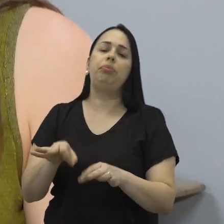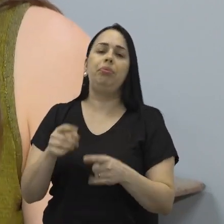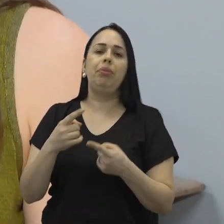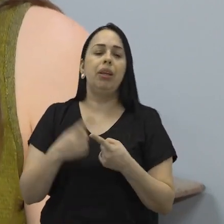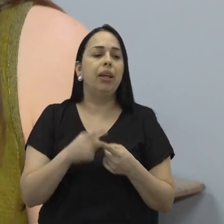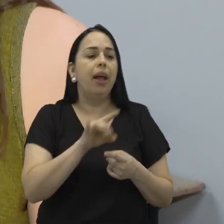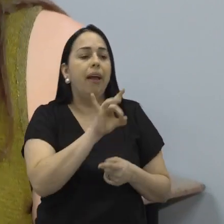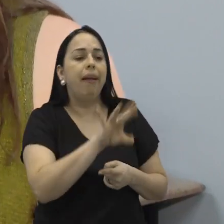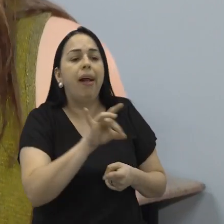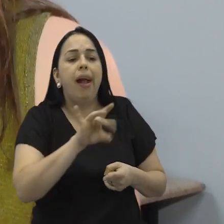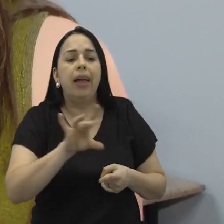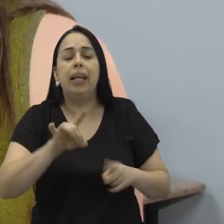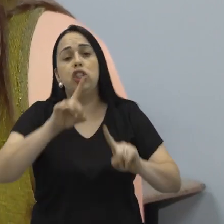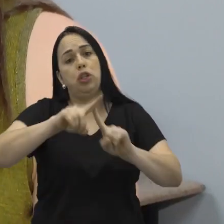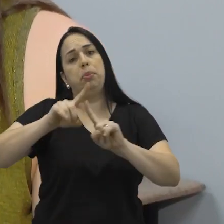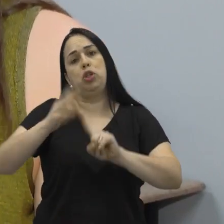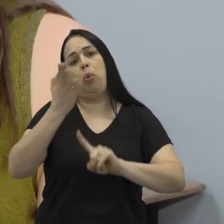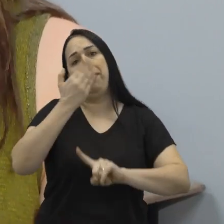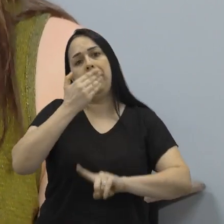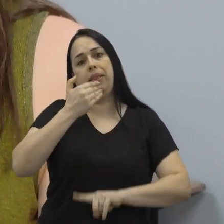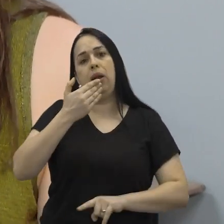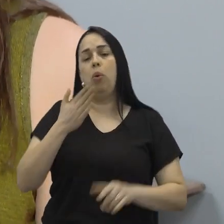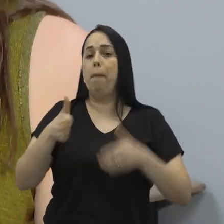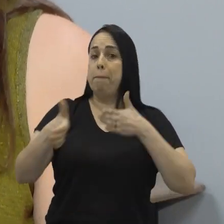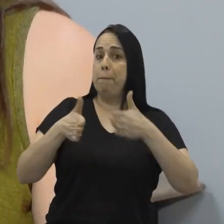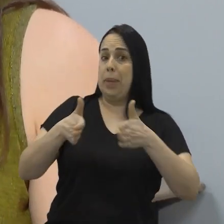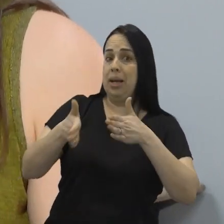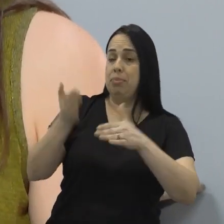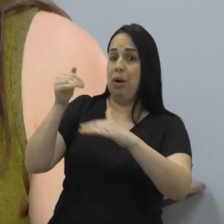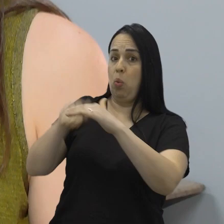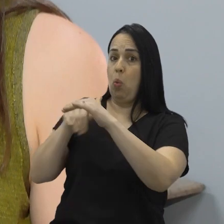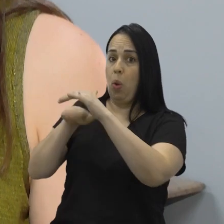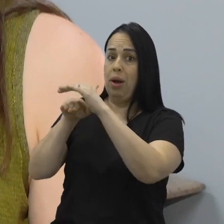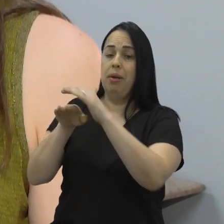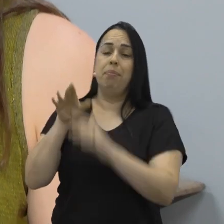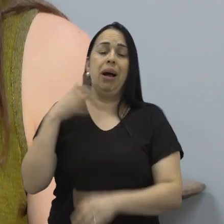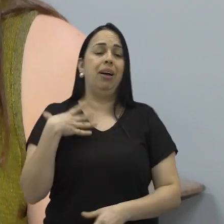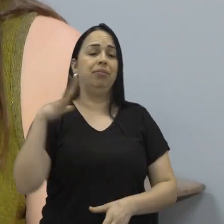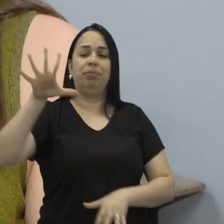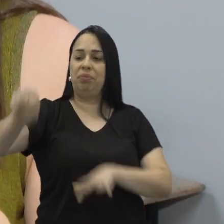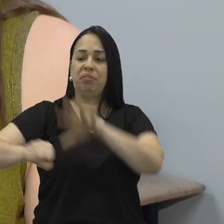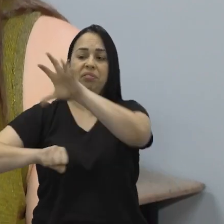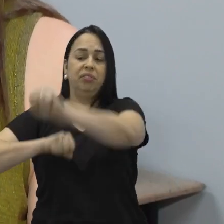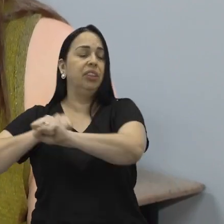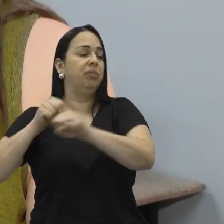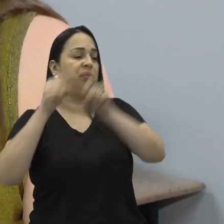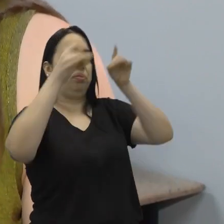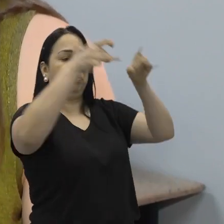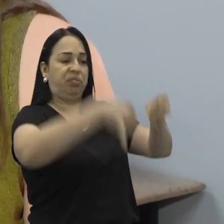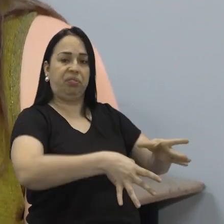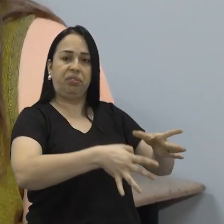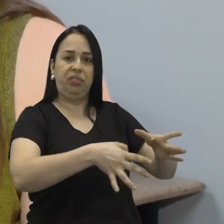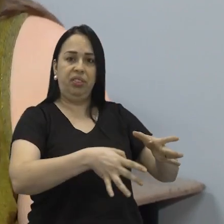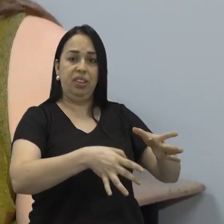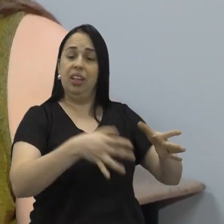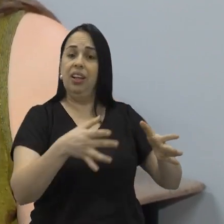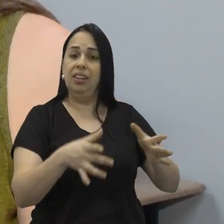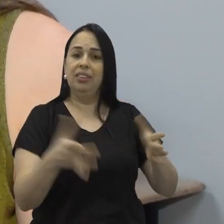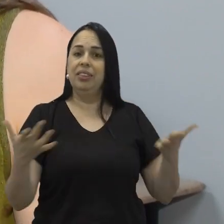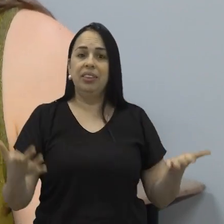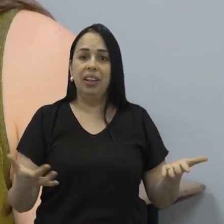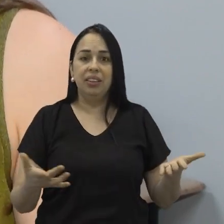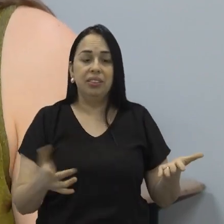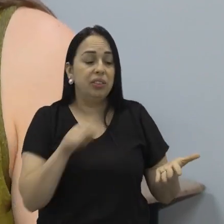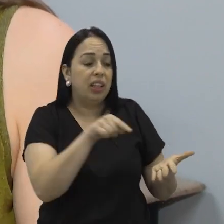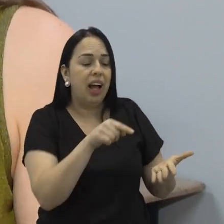gente, cada alimento daí vai ter um tempo correto e adequado, para que a gente também não acabe desperdiçando ou descartando esse